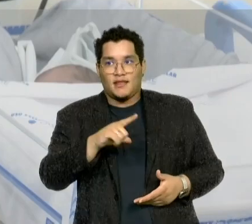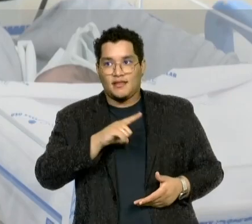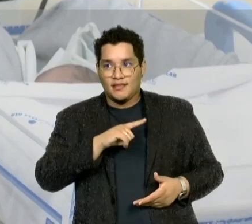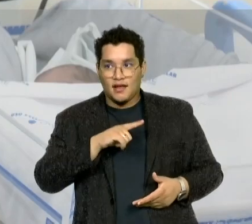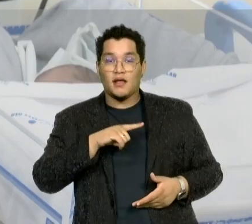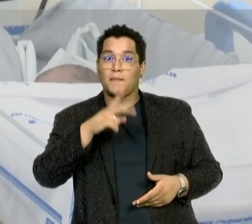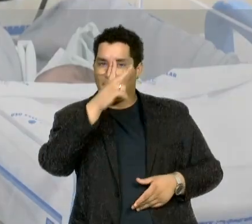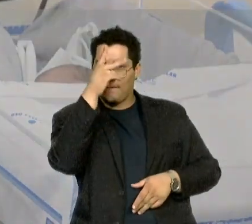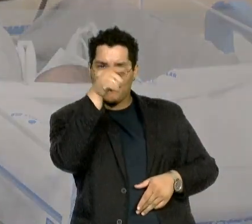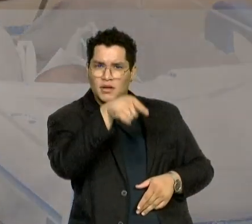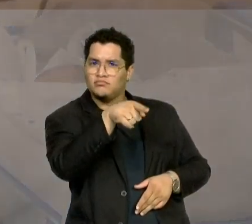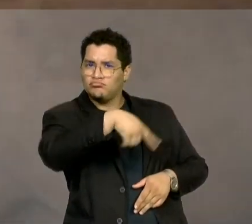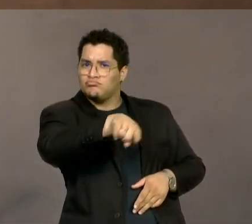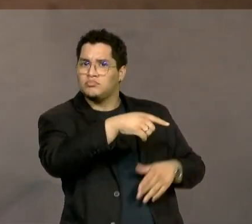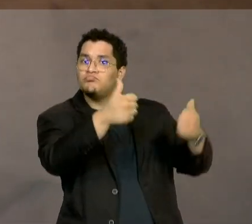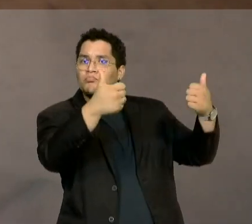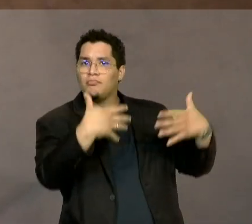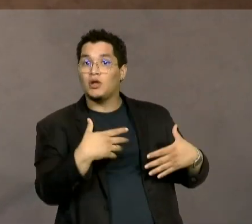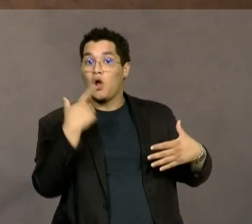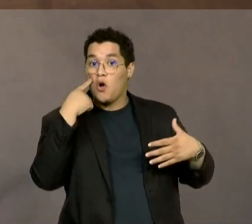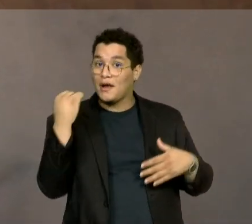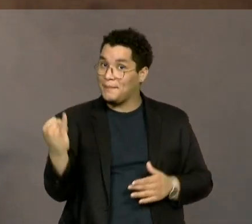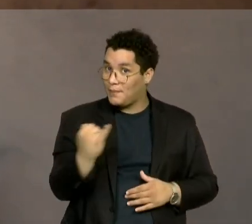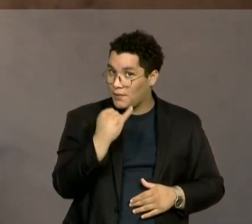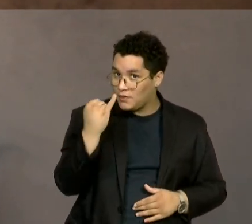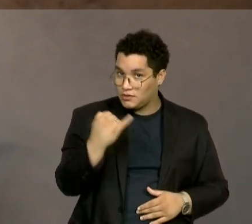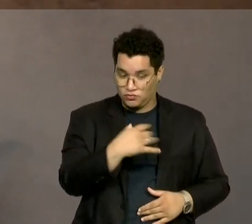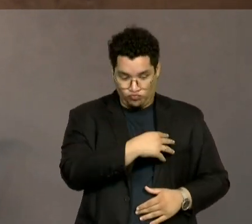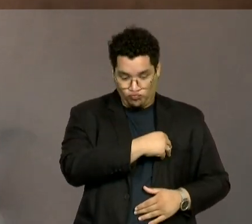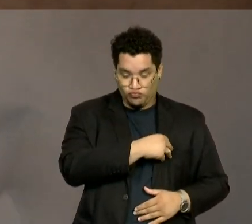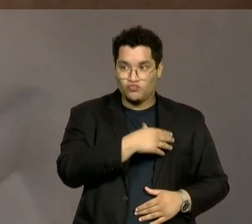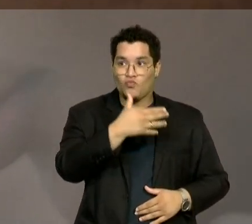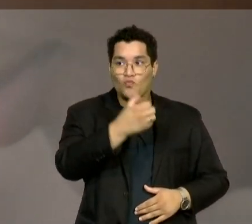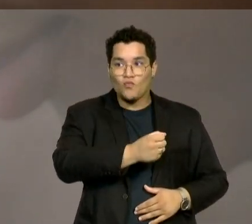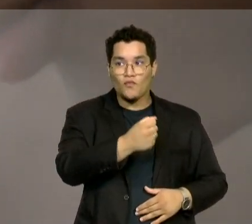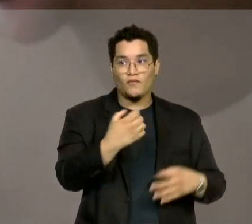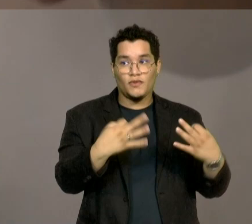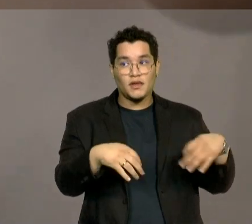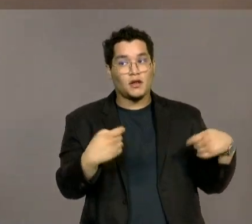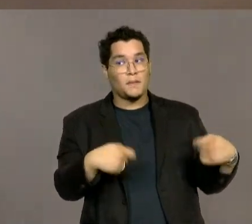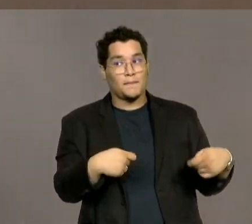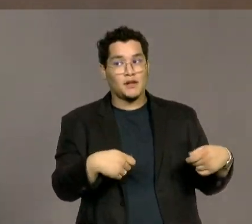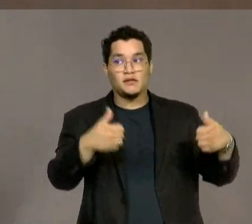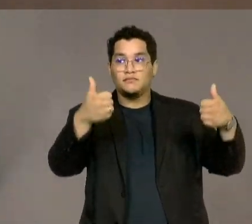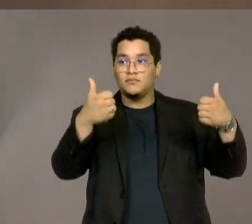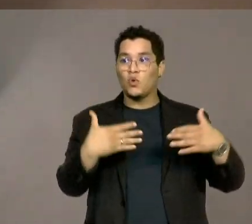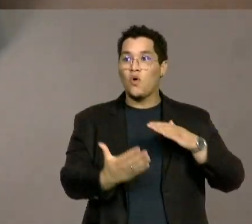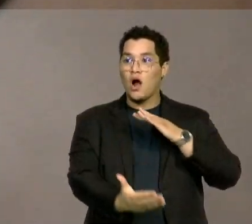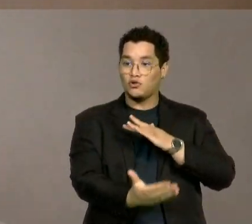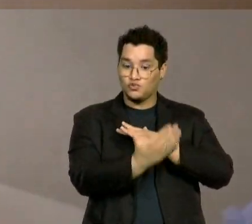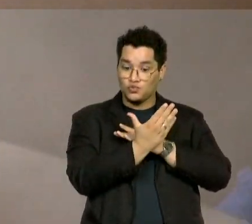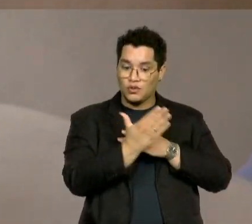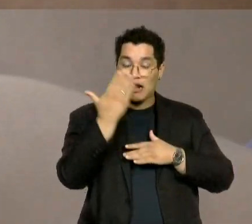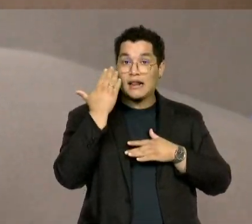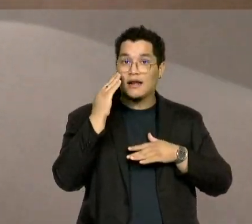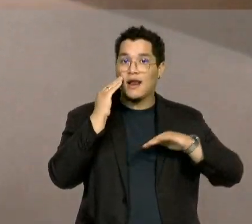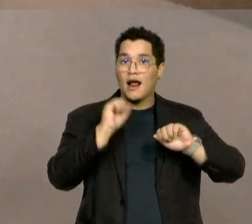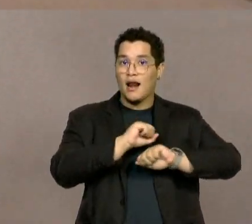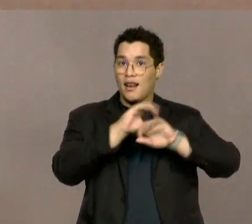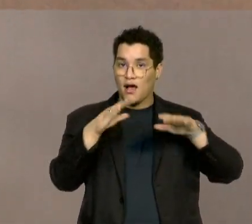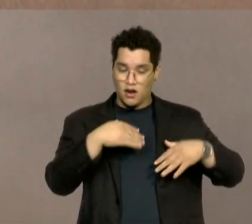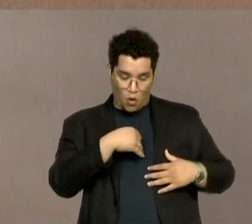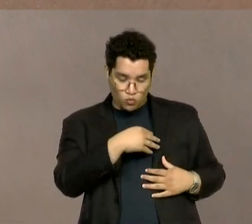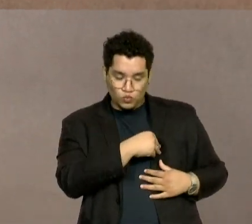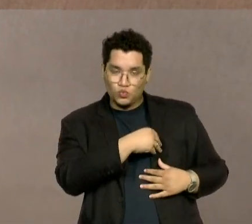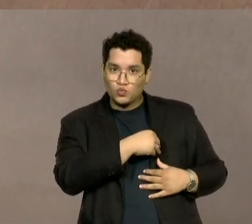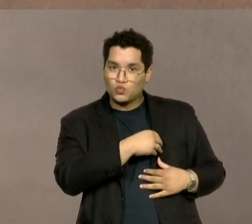a importância. As meninas do banco de leite, muito educadas, muito amorosas, me explicaram que eu deveria tirar, me explicaram